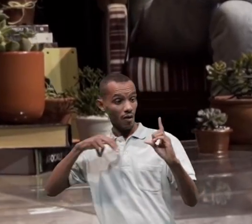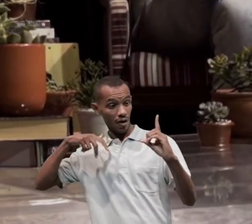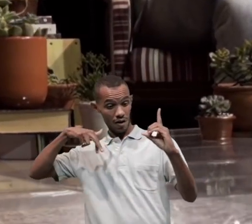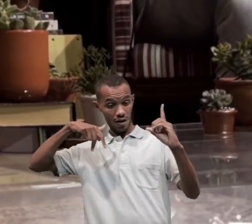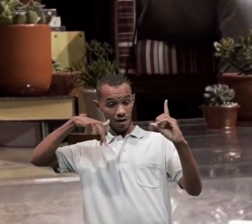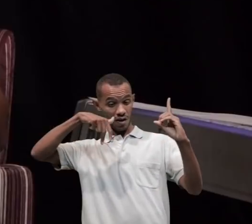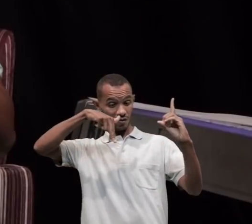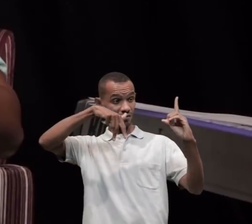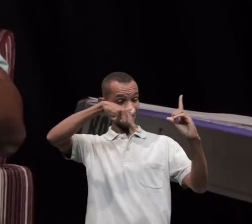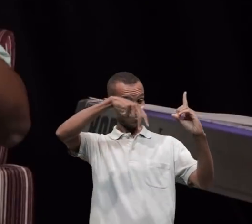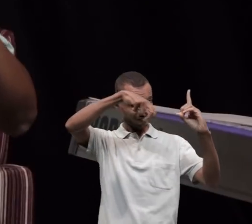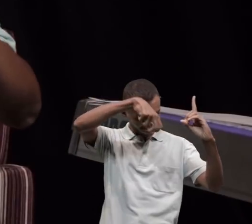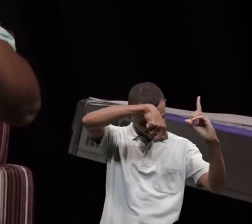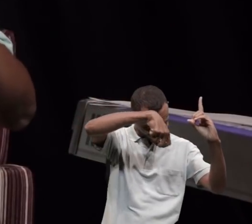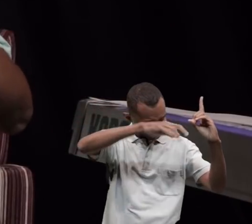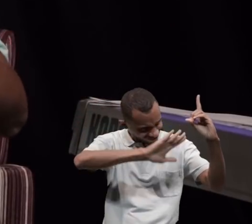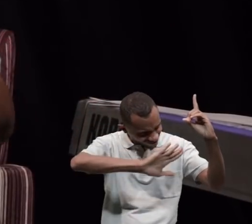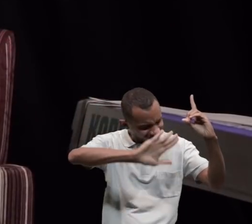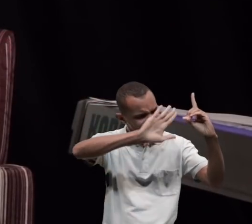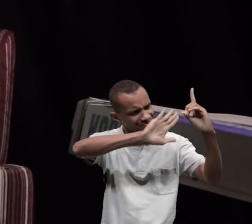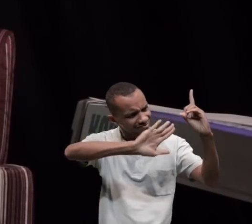que me render e te